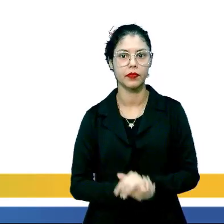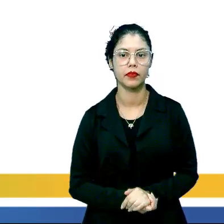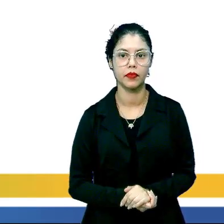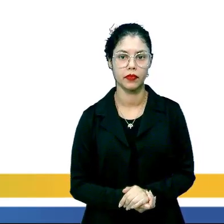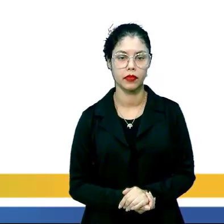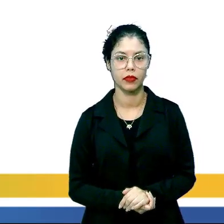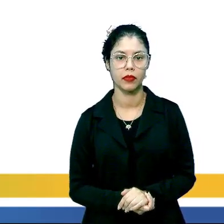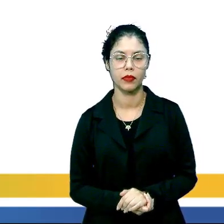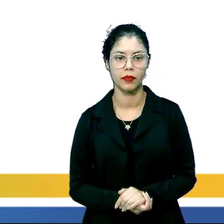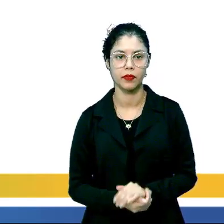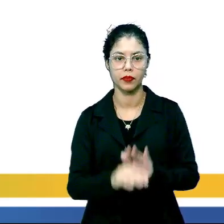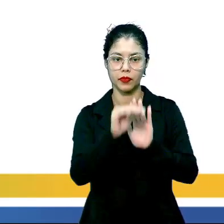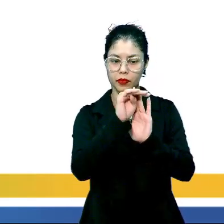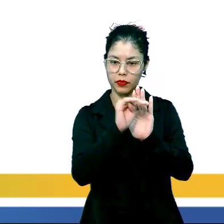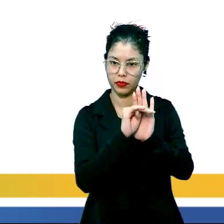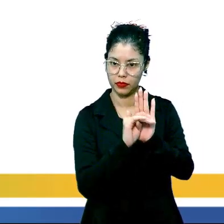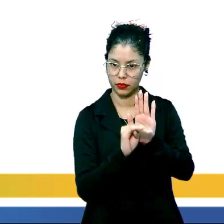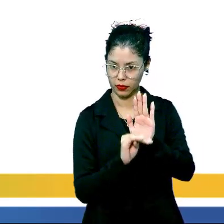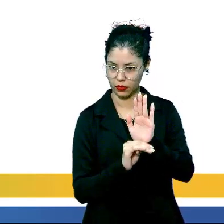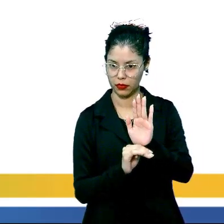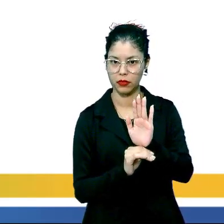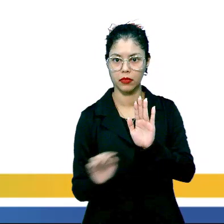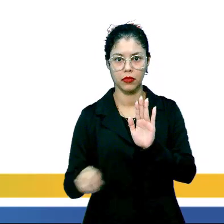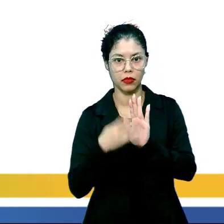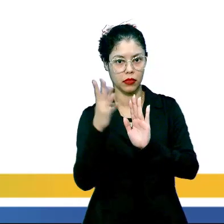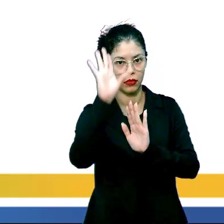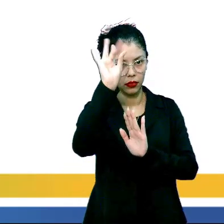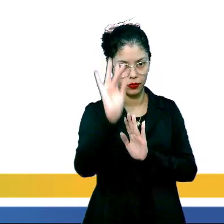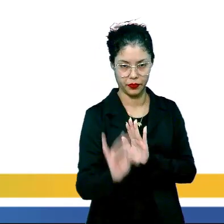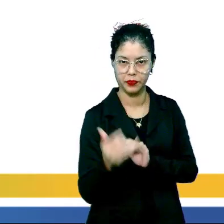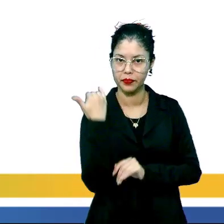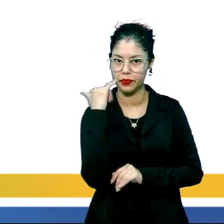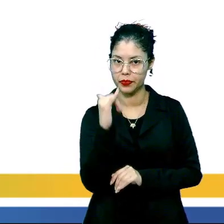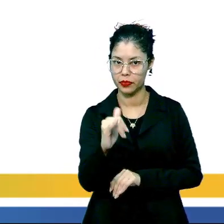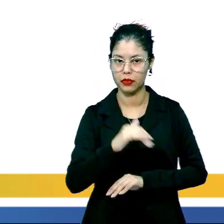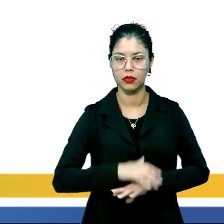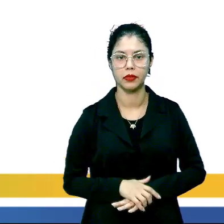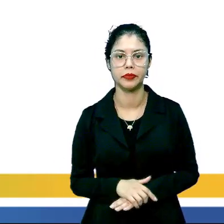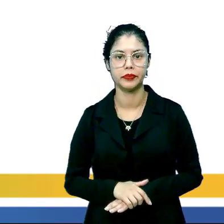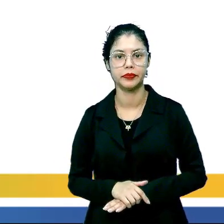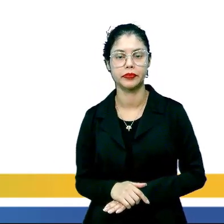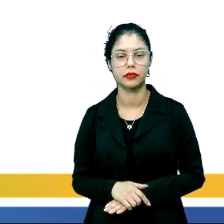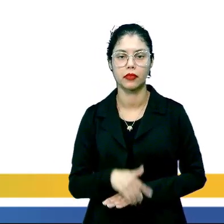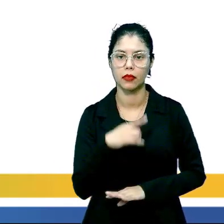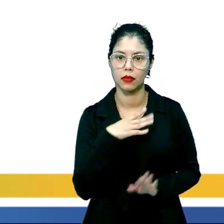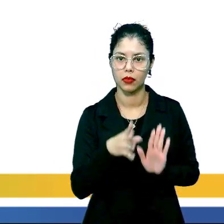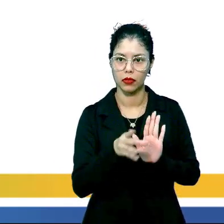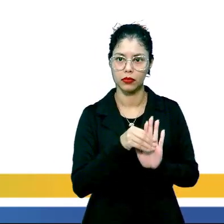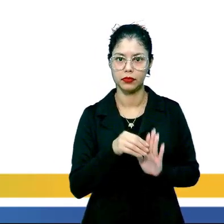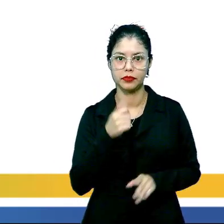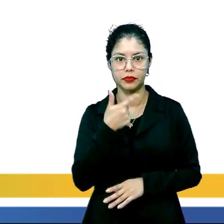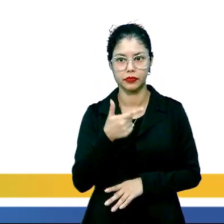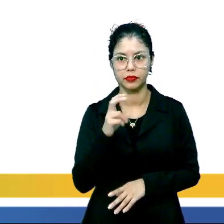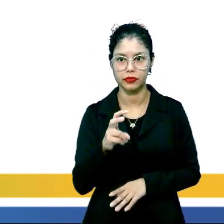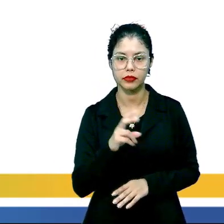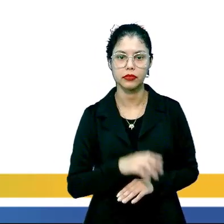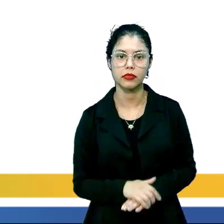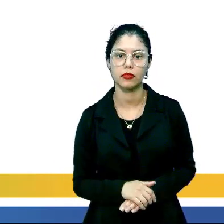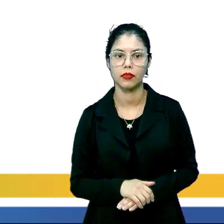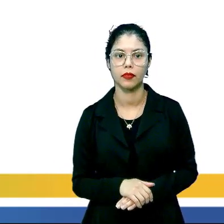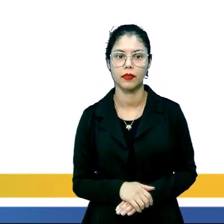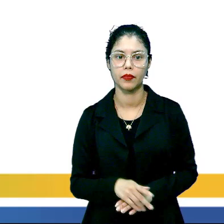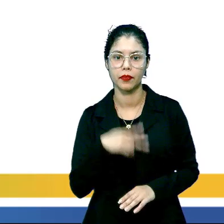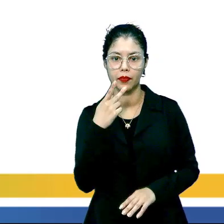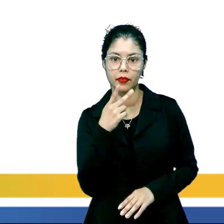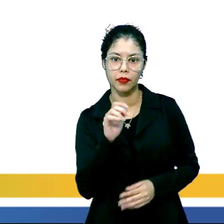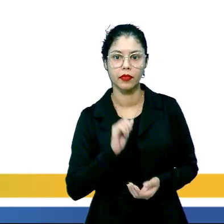essa questão das quilocalorias, né, quanto que vale o valor energético, tá certo? Que ele deu ali de 25 gramas. Ele diz